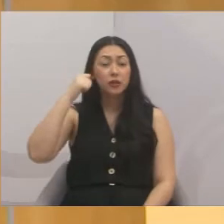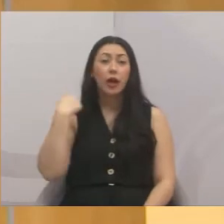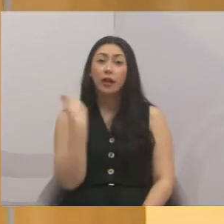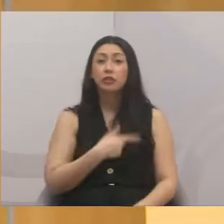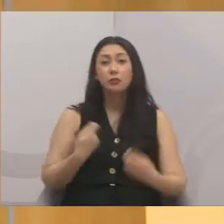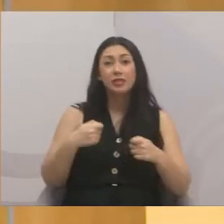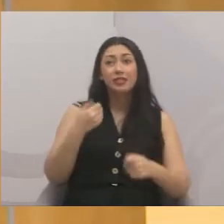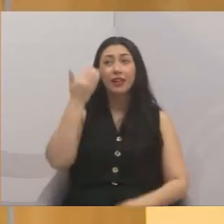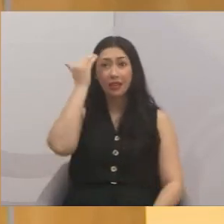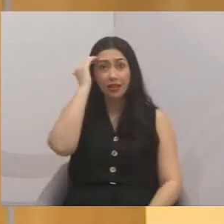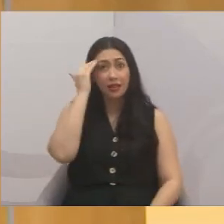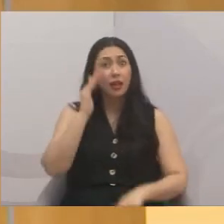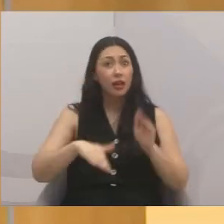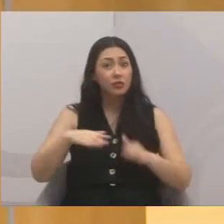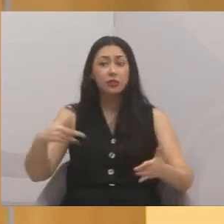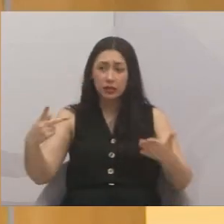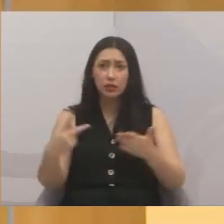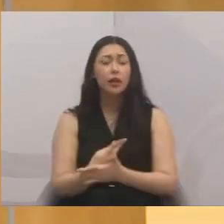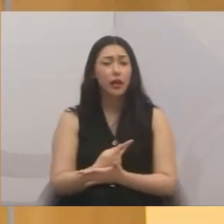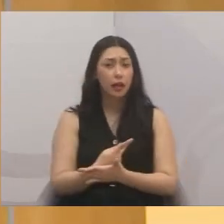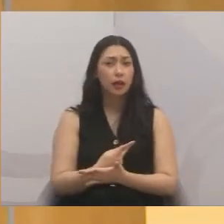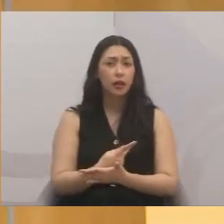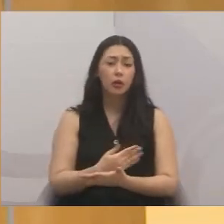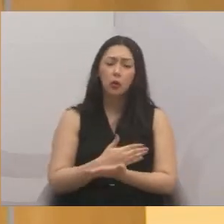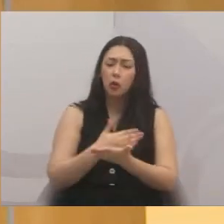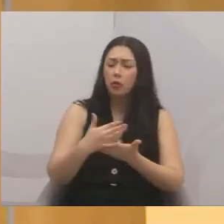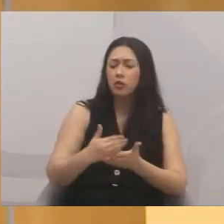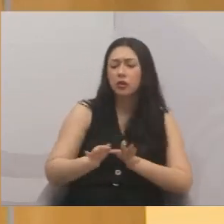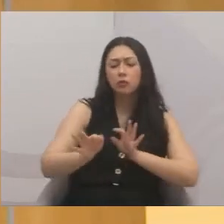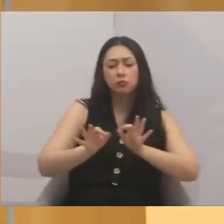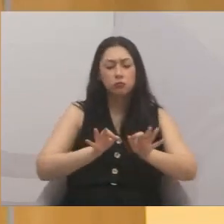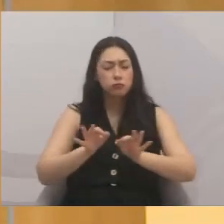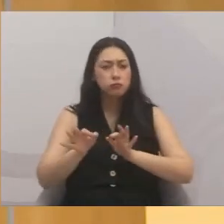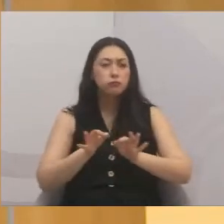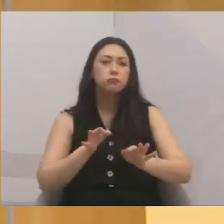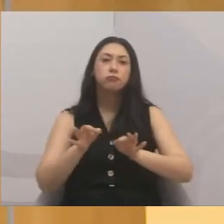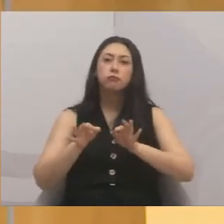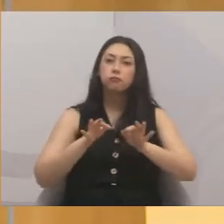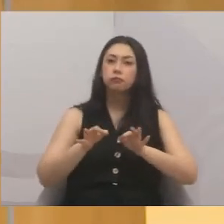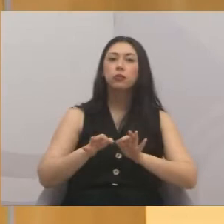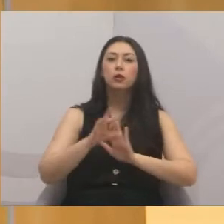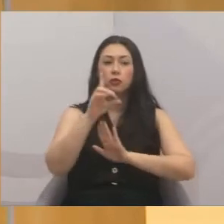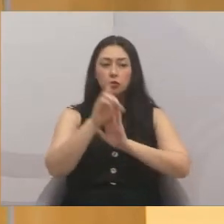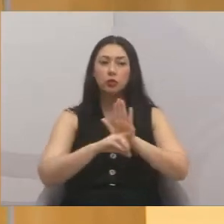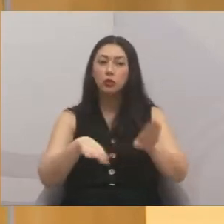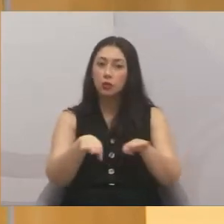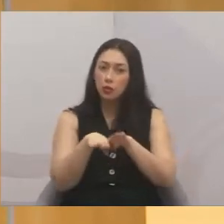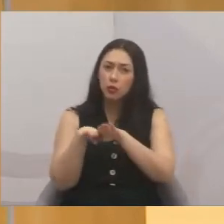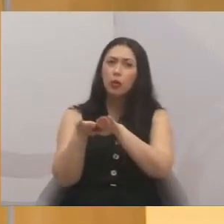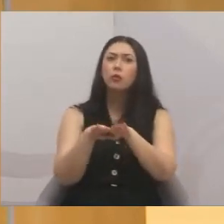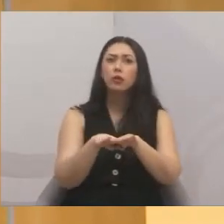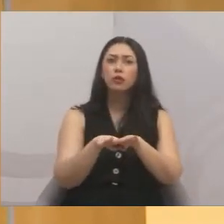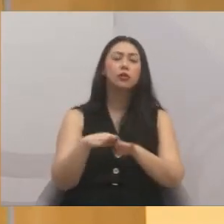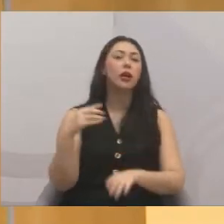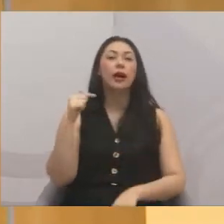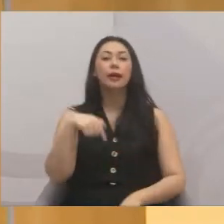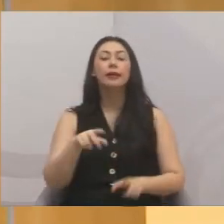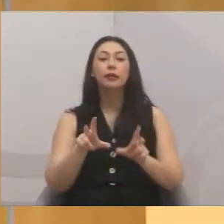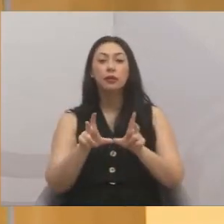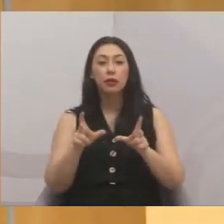e, partindo daí, trabalhando para que a gente tenha direito à igualdade. Para que a gente assuma nessa casa, essa casa de